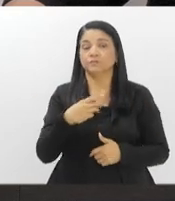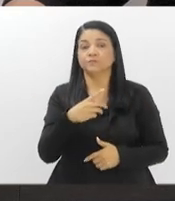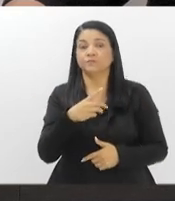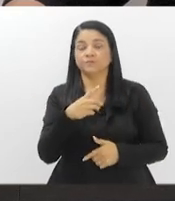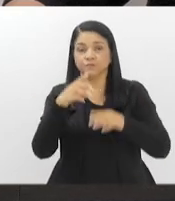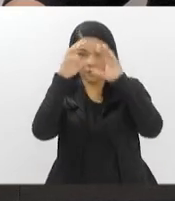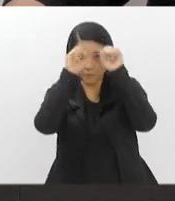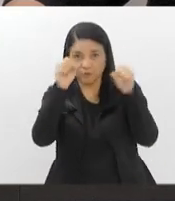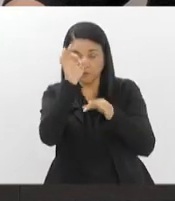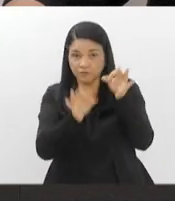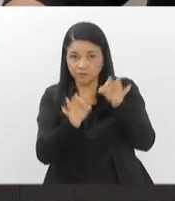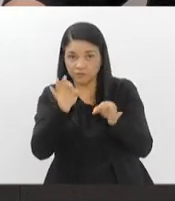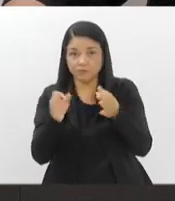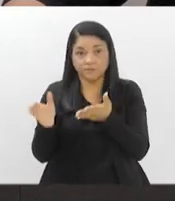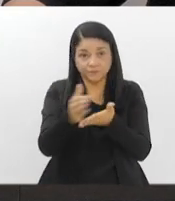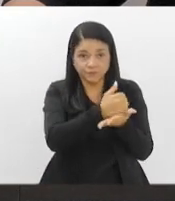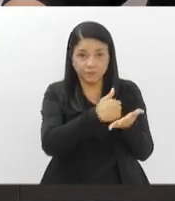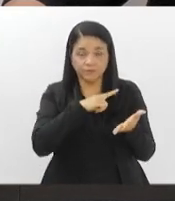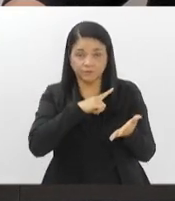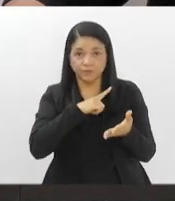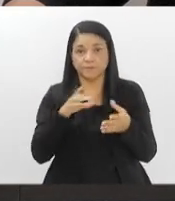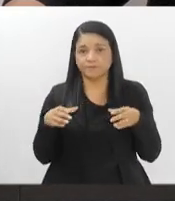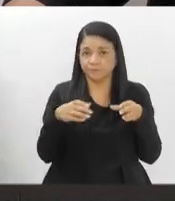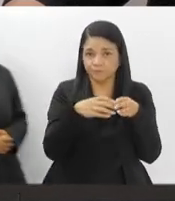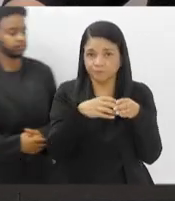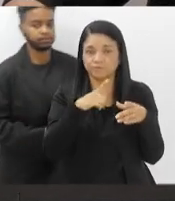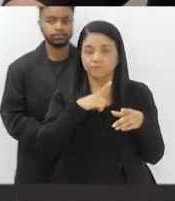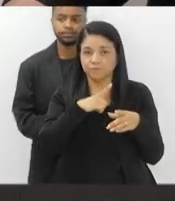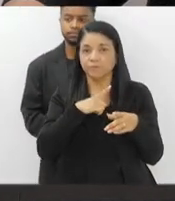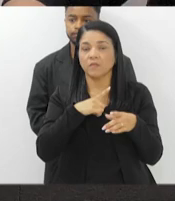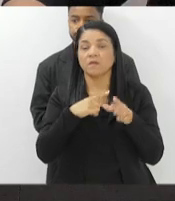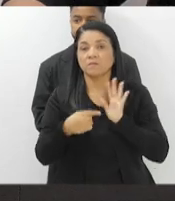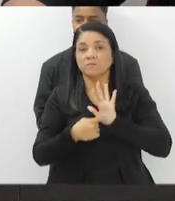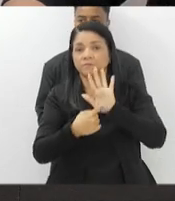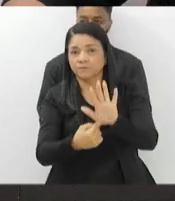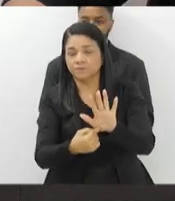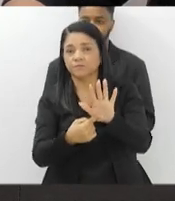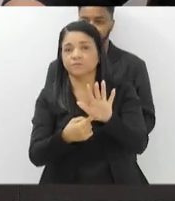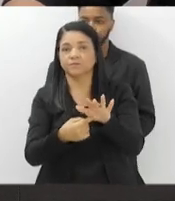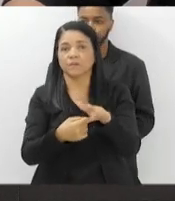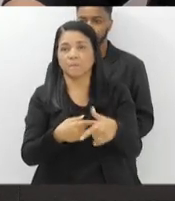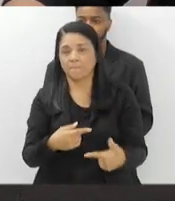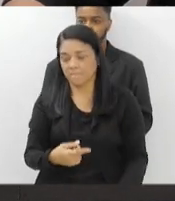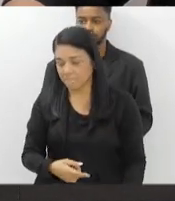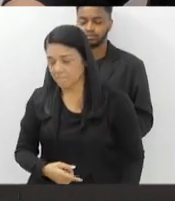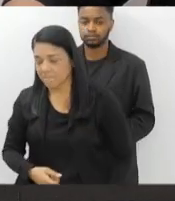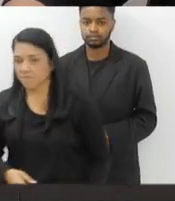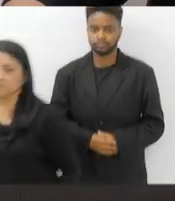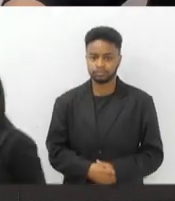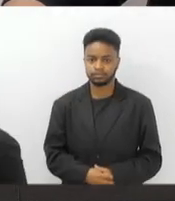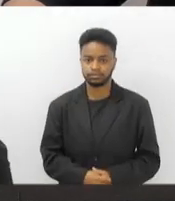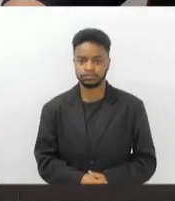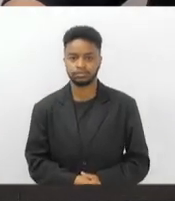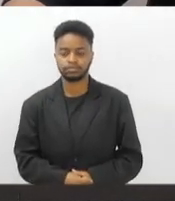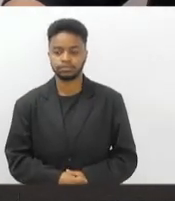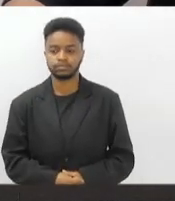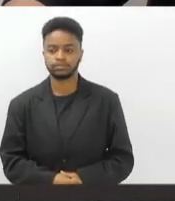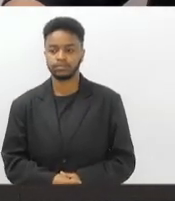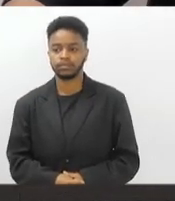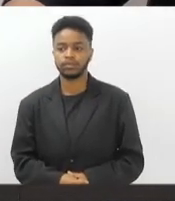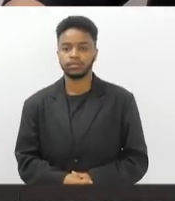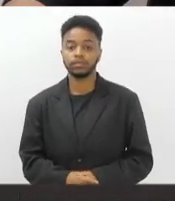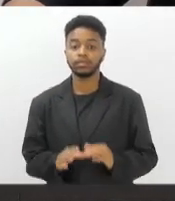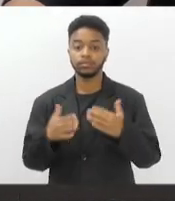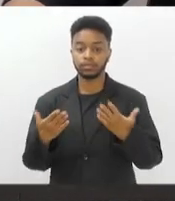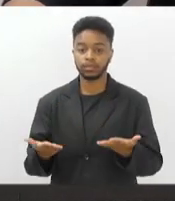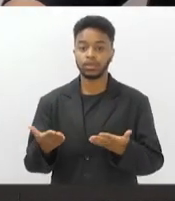Justiça então esses dados até a comissão pode trazer com com com muita fidelidade então